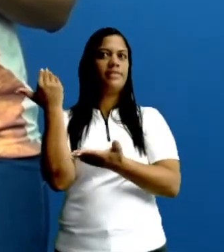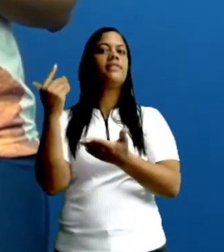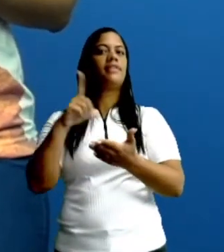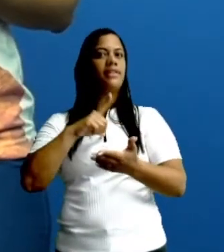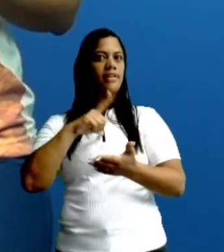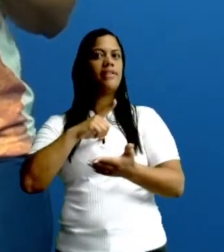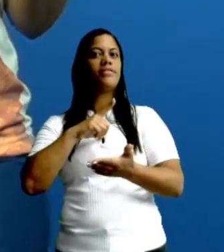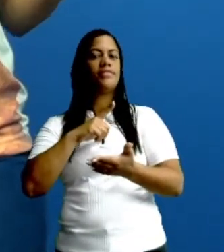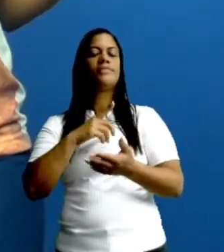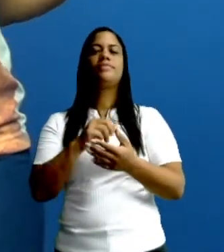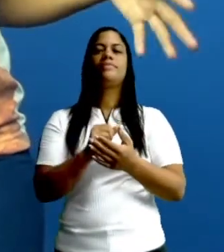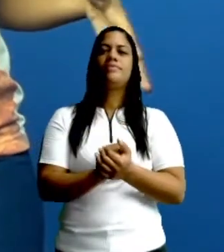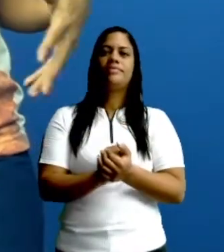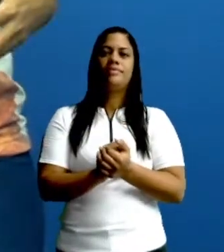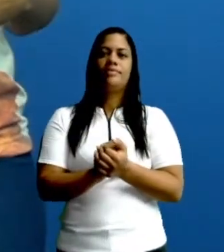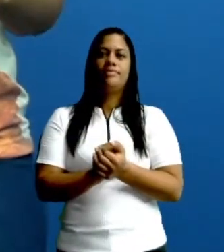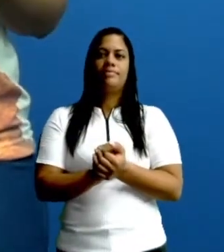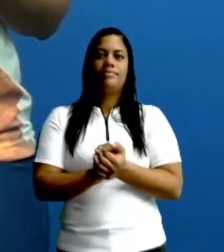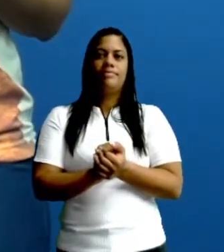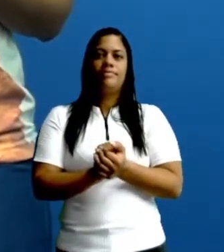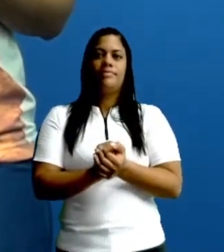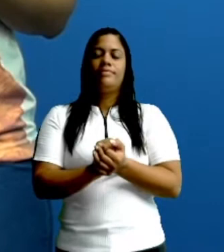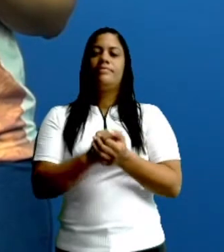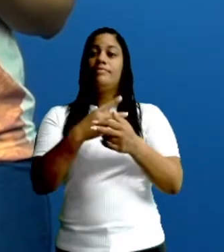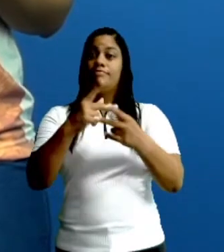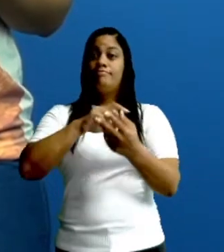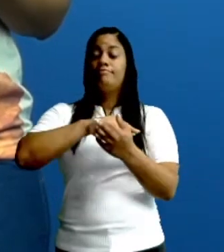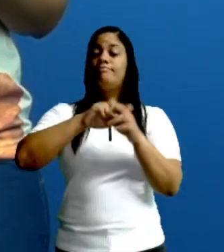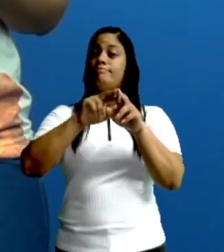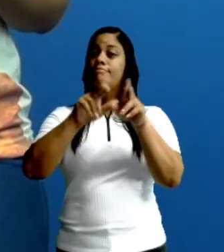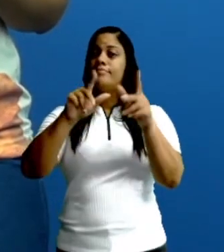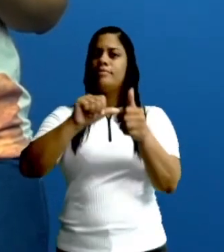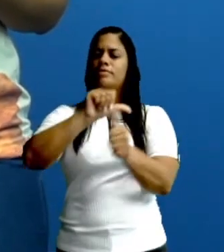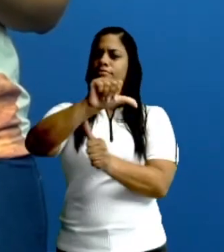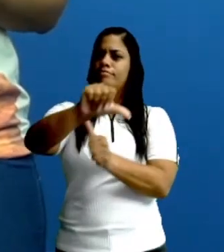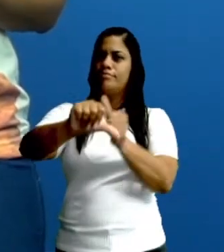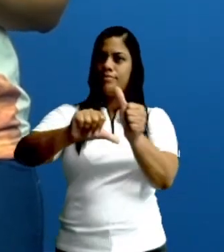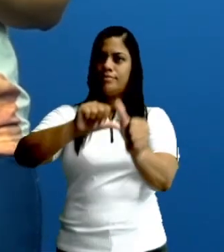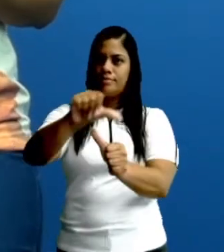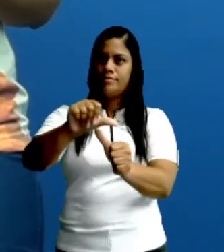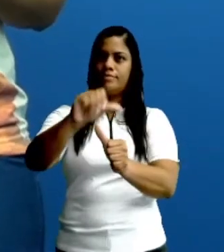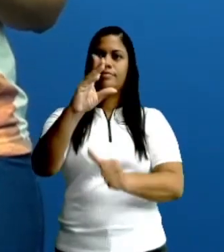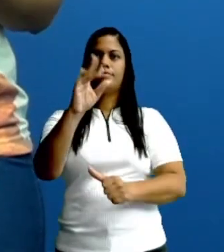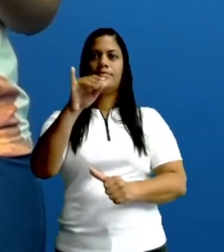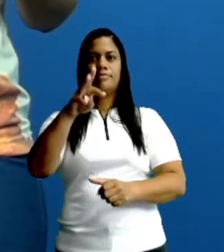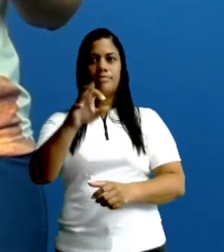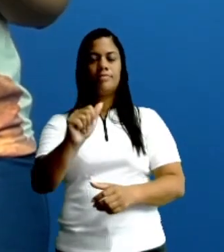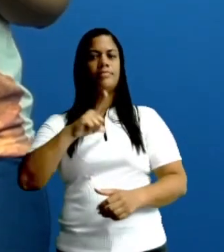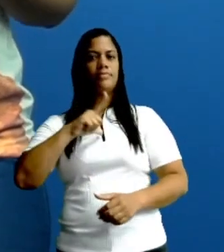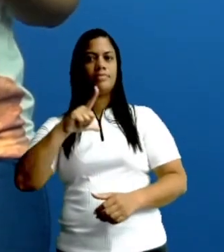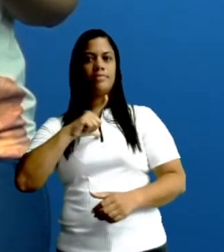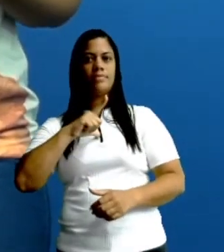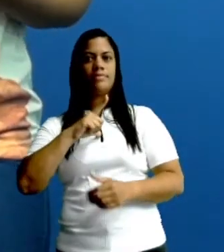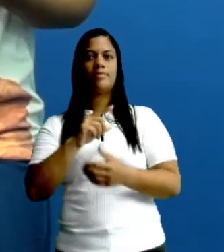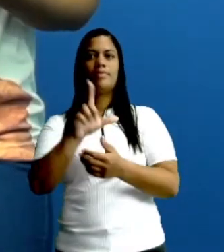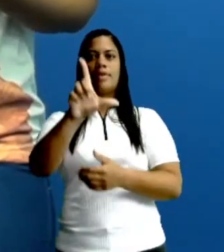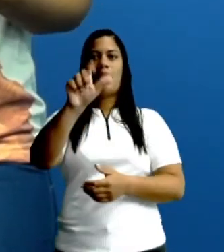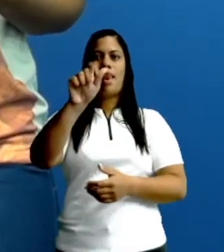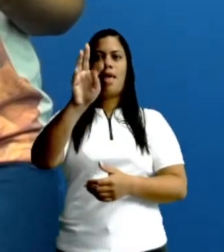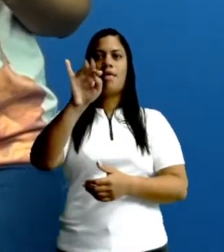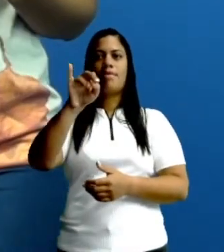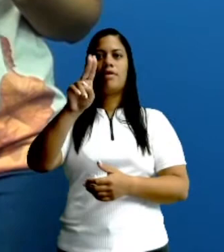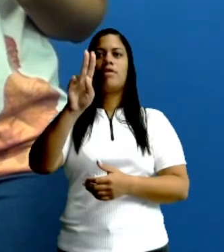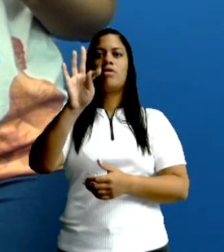E aí eu tenho como fatores de modificação, né, desses elementos do clima, eu tenho a